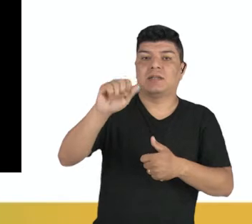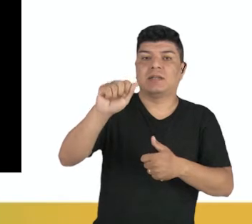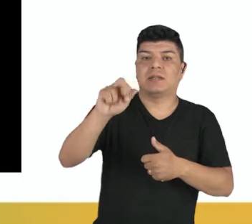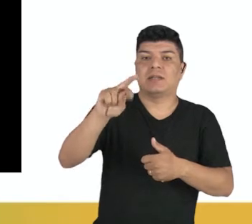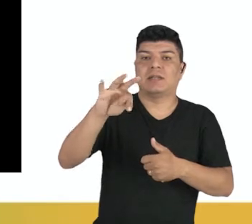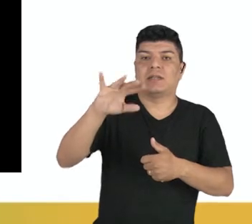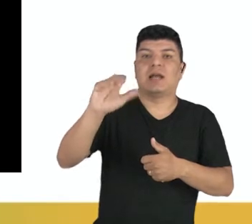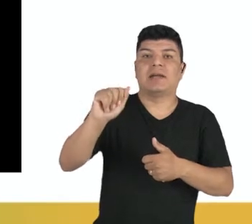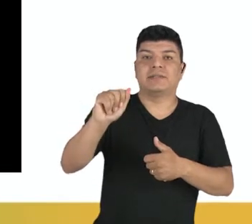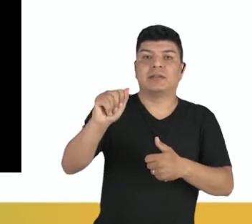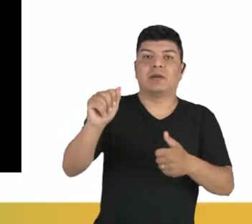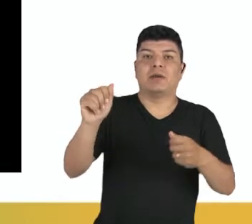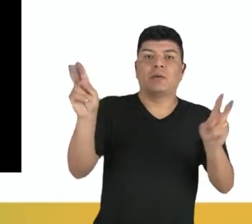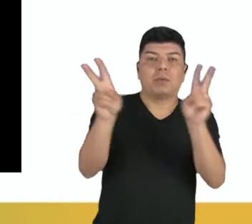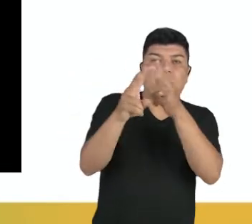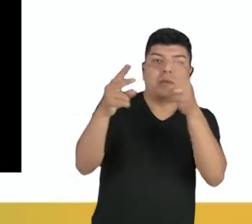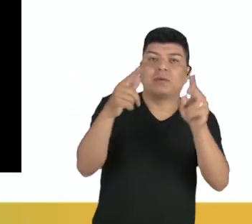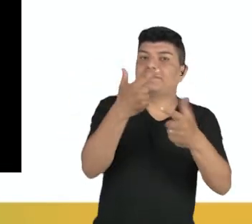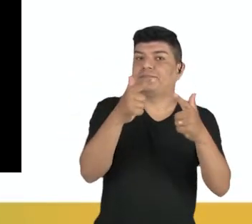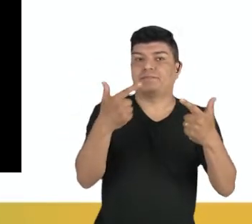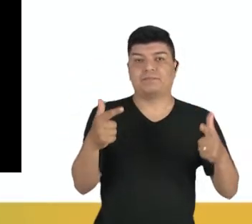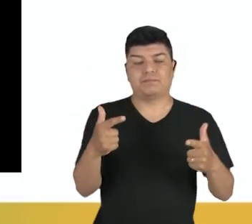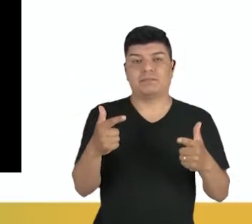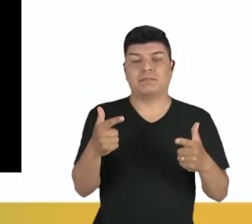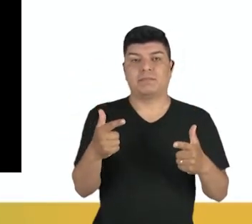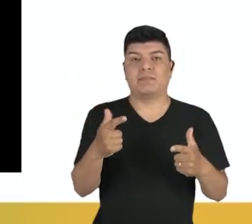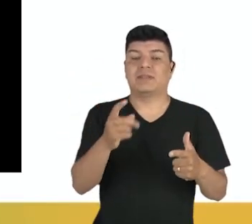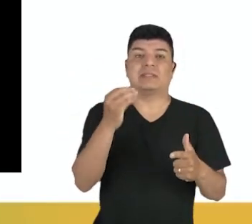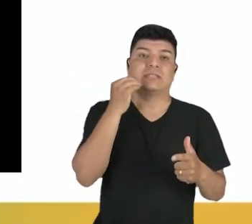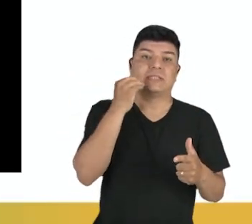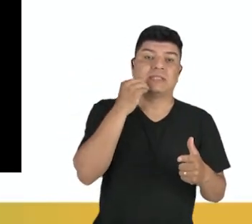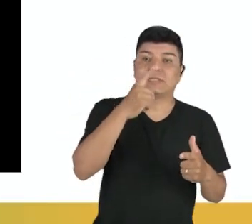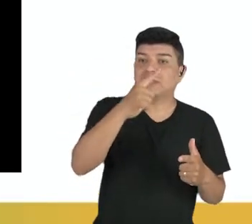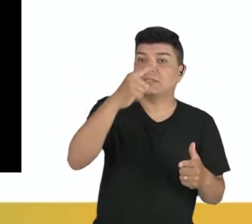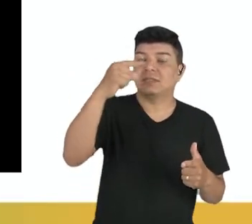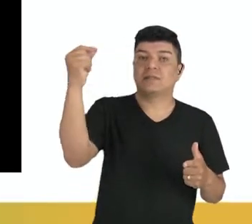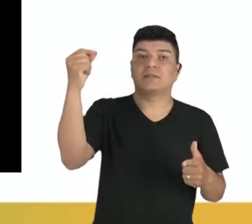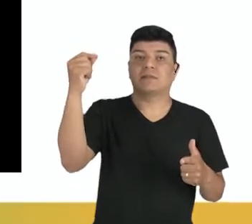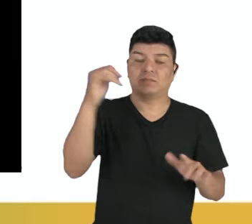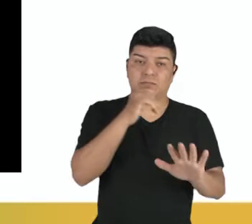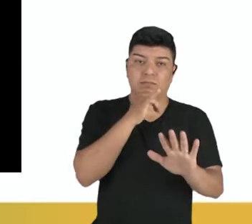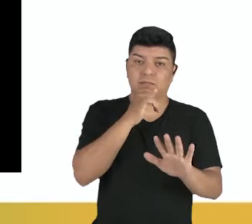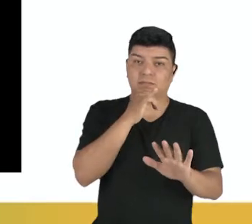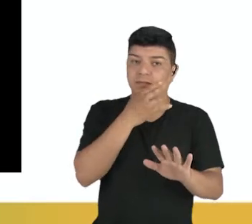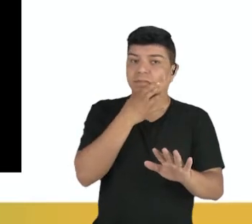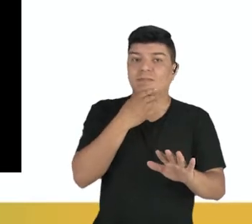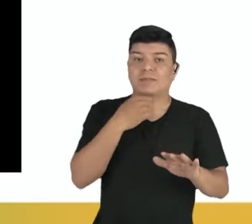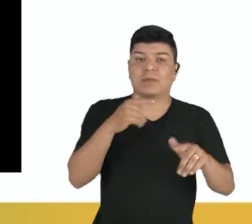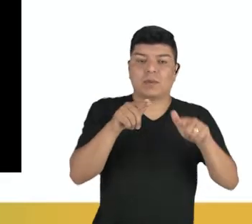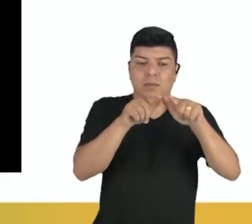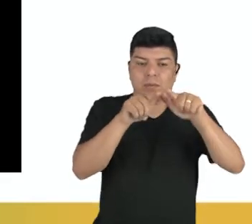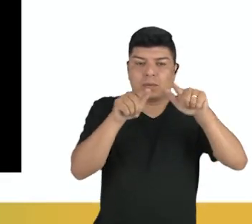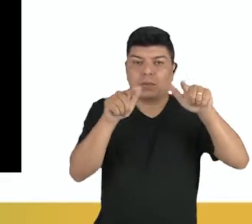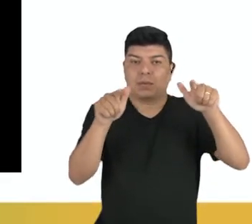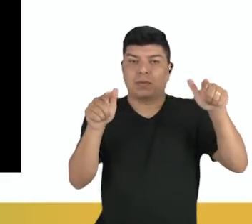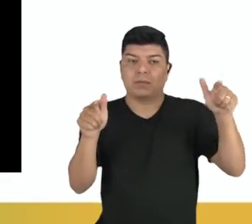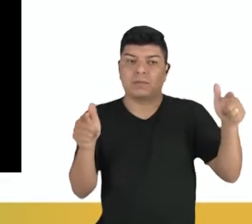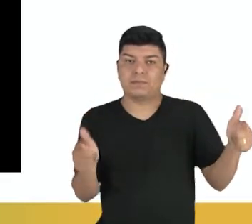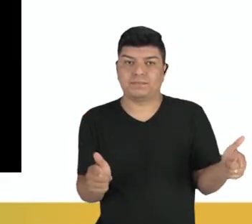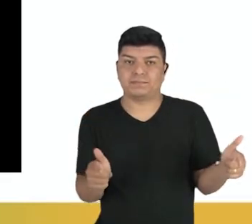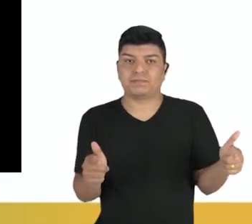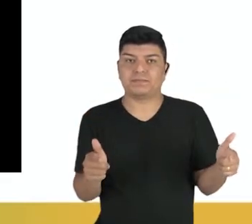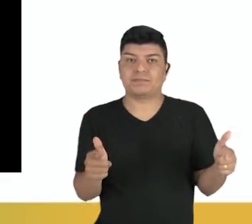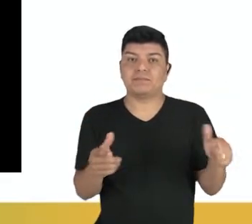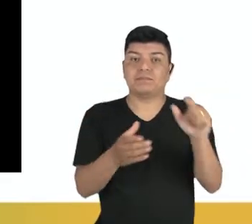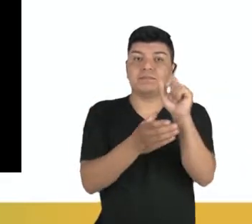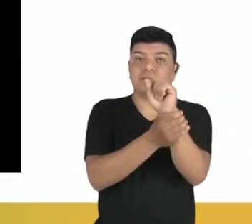ar lá, circulação de ventos. Então os gases tentam sair. Você imagina que a camada de ozônio é uma fina camada que protege o planeta dos